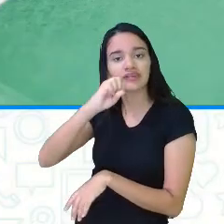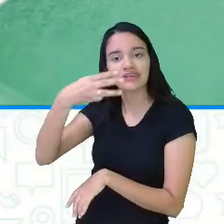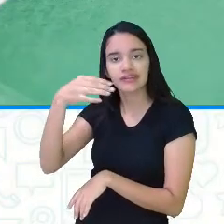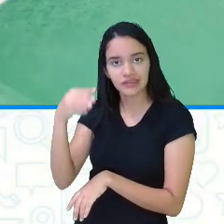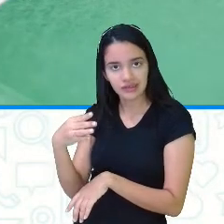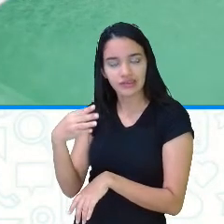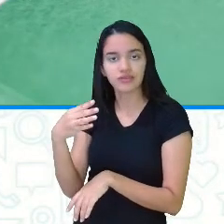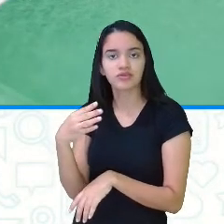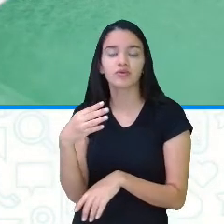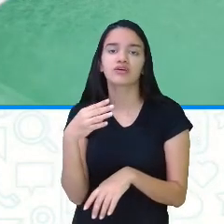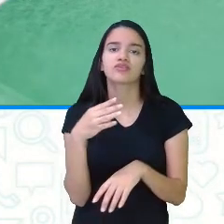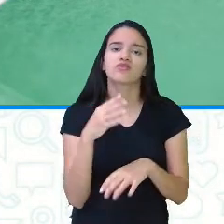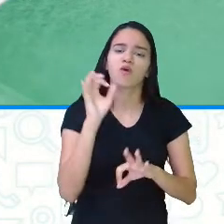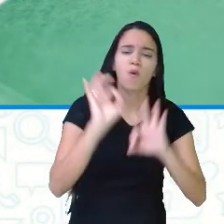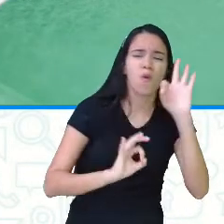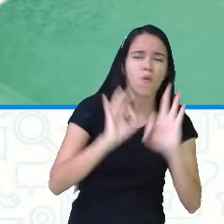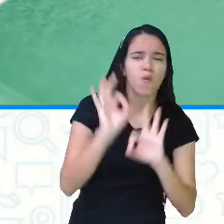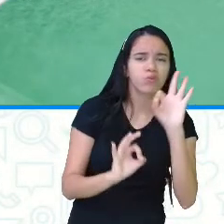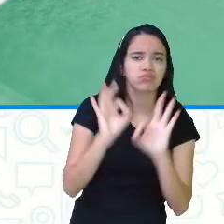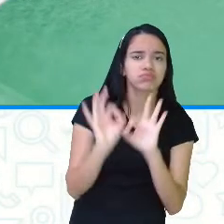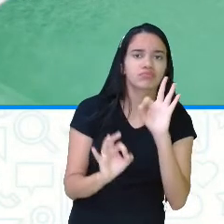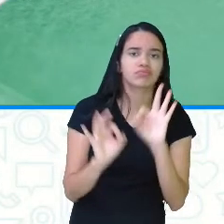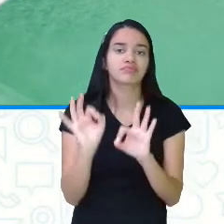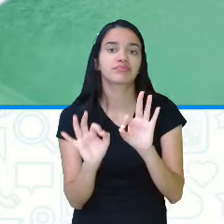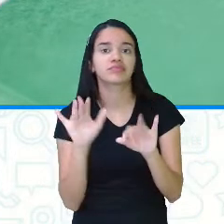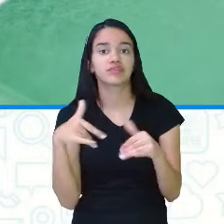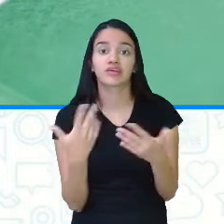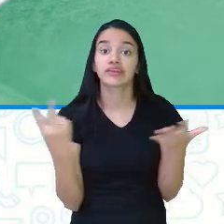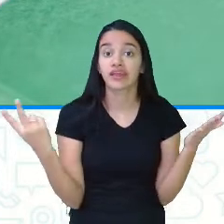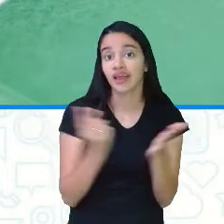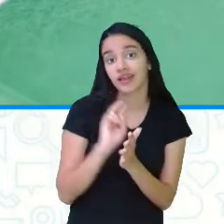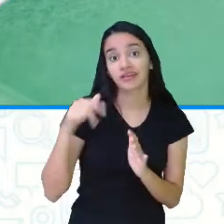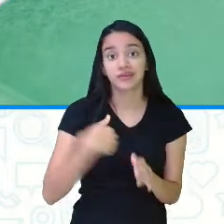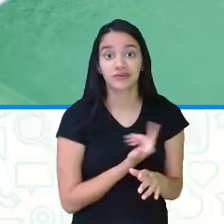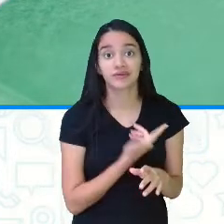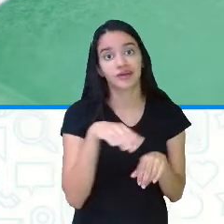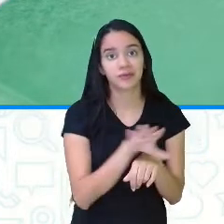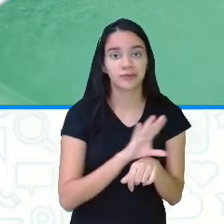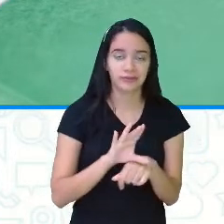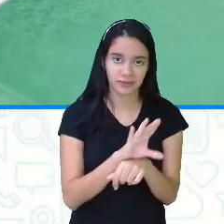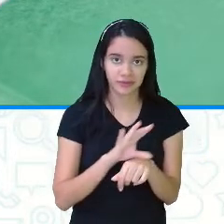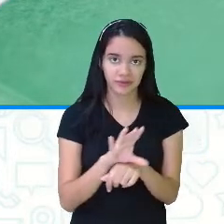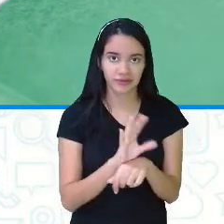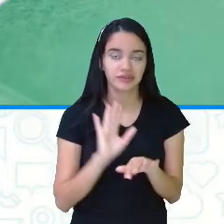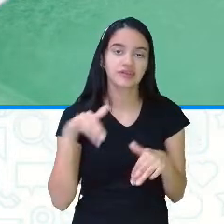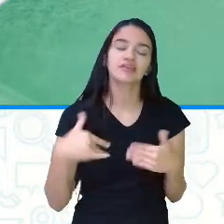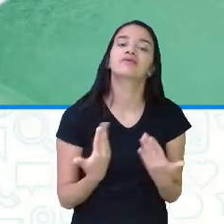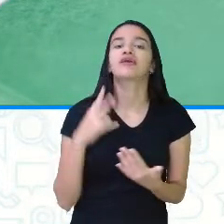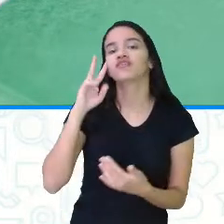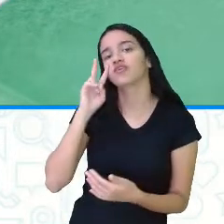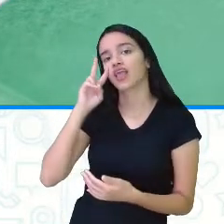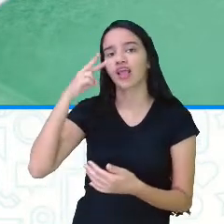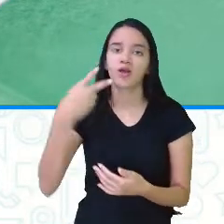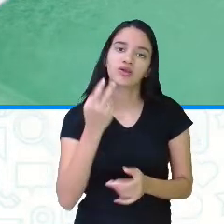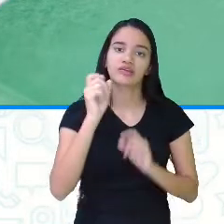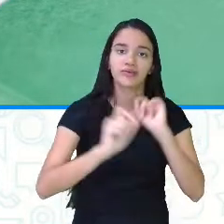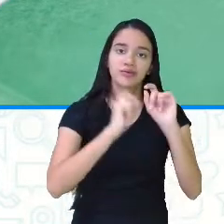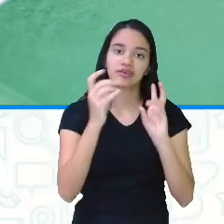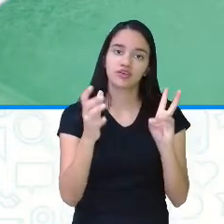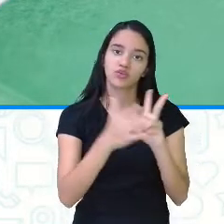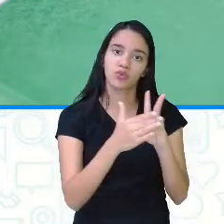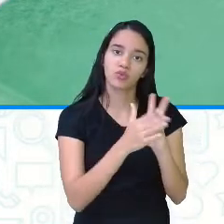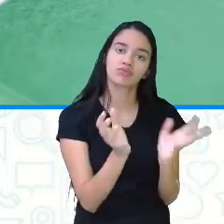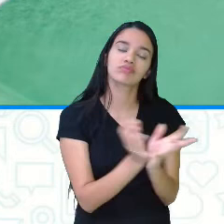1934 foi corrigido o que estava de errado na nossa Constituição e foi reconhecido que os